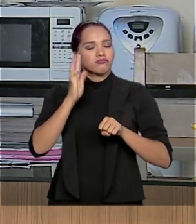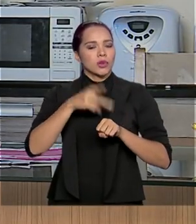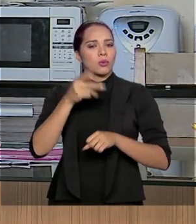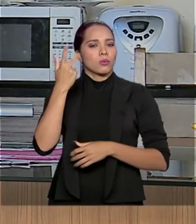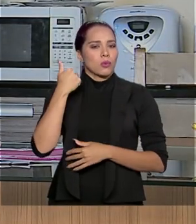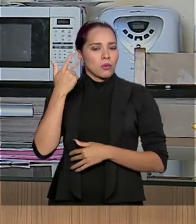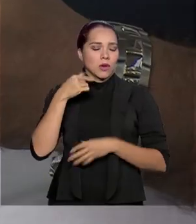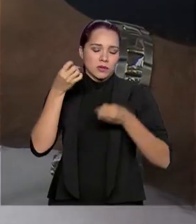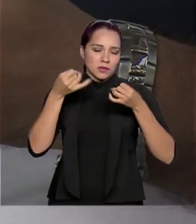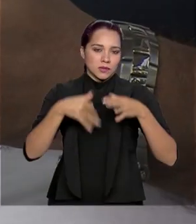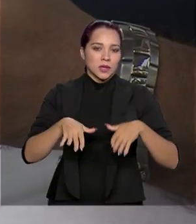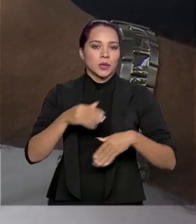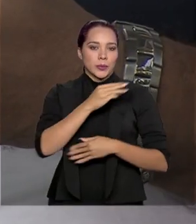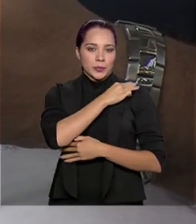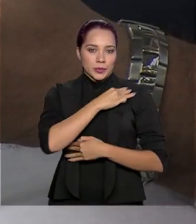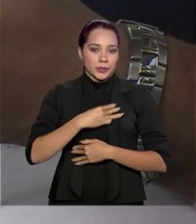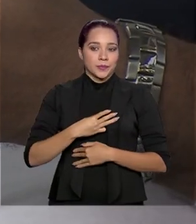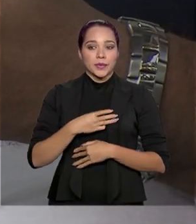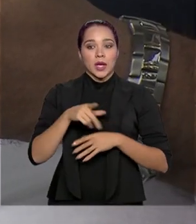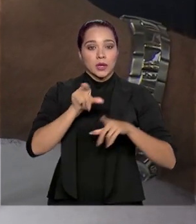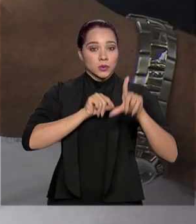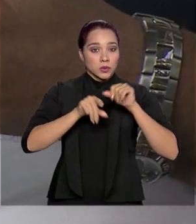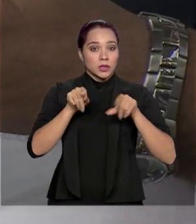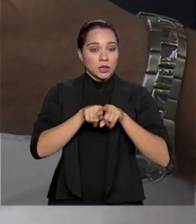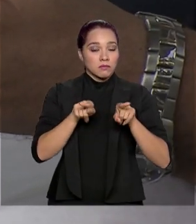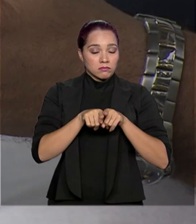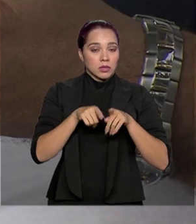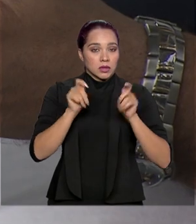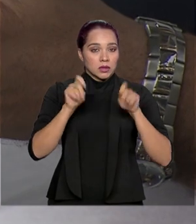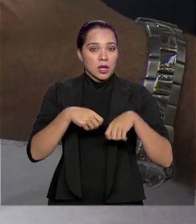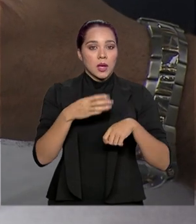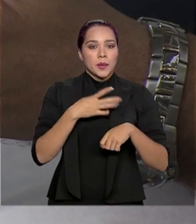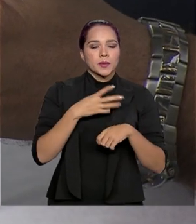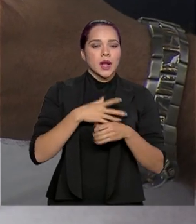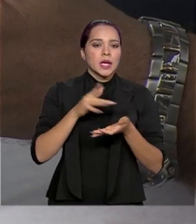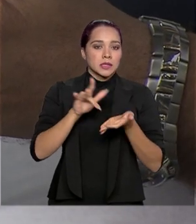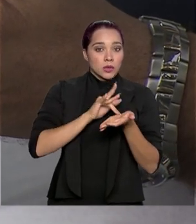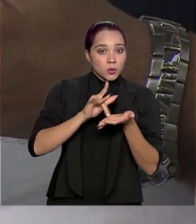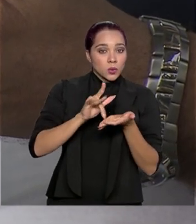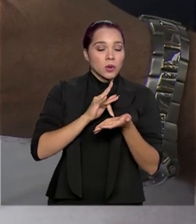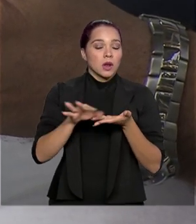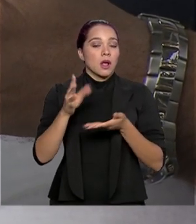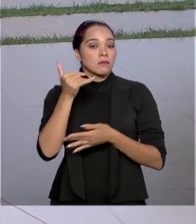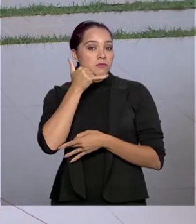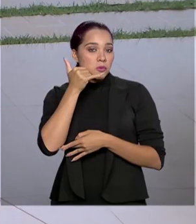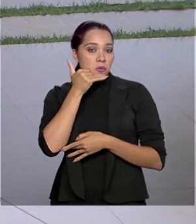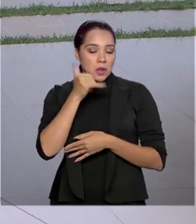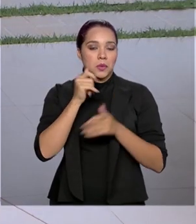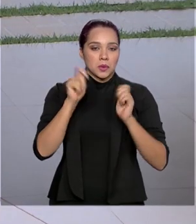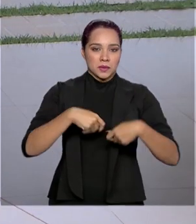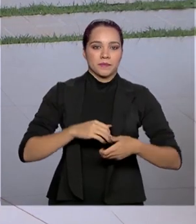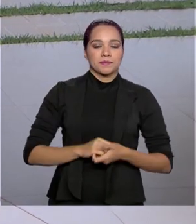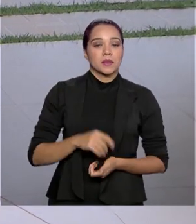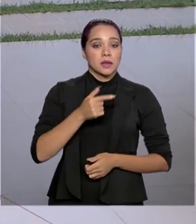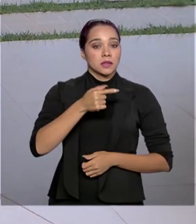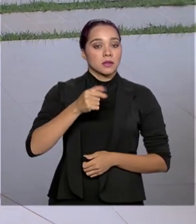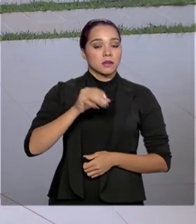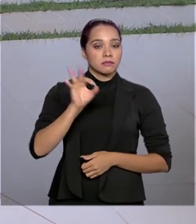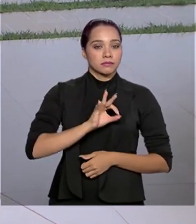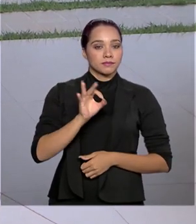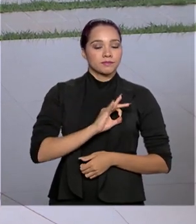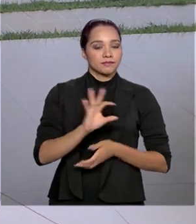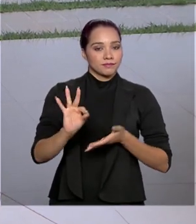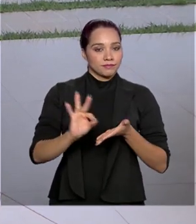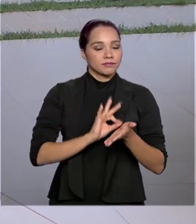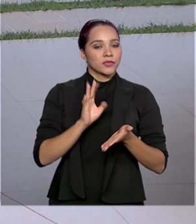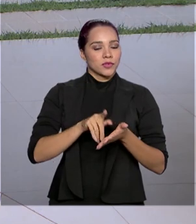segundo o ministro. A seleção também foi aberta para dispositivos móveis, como celular e tablet. 70% das inscrições